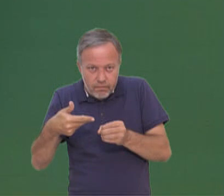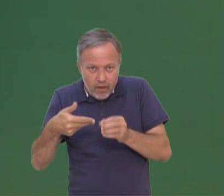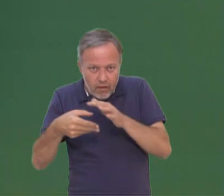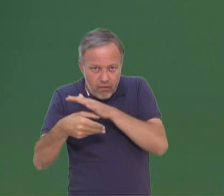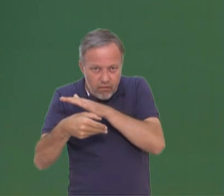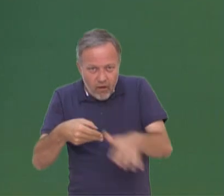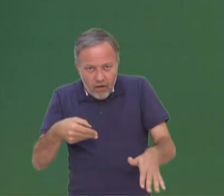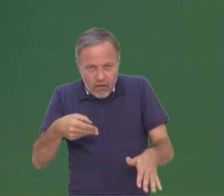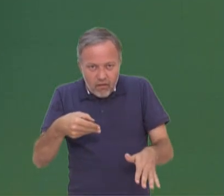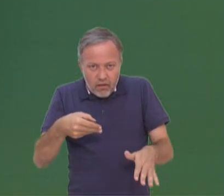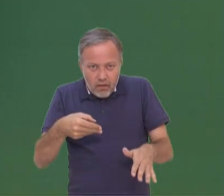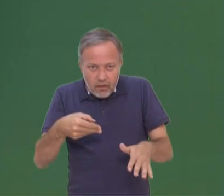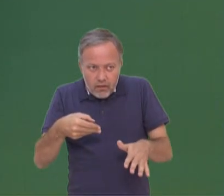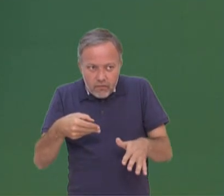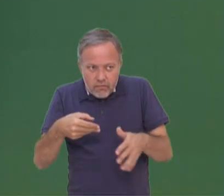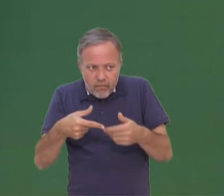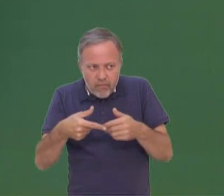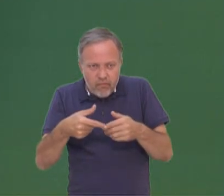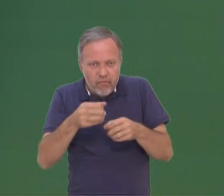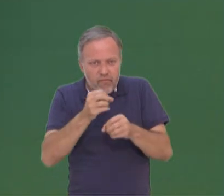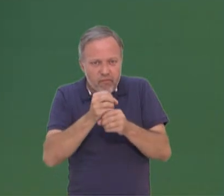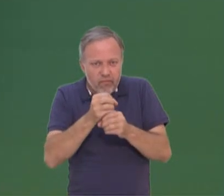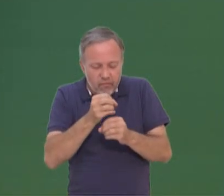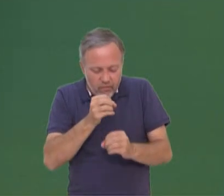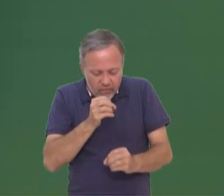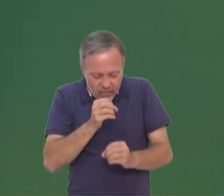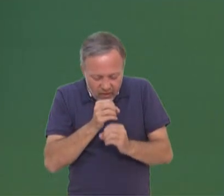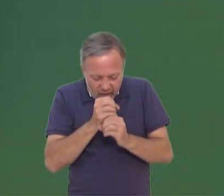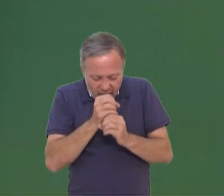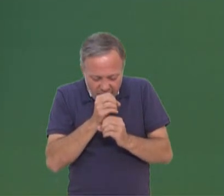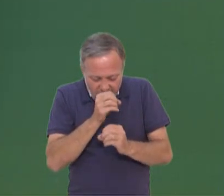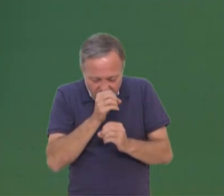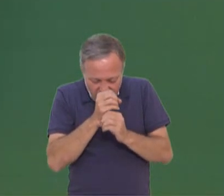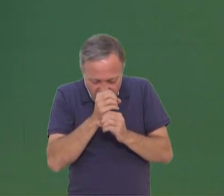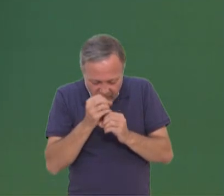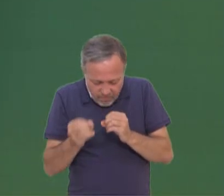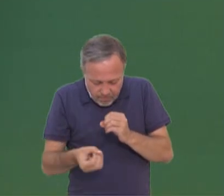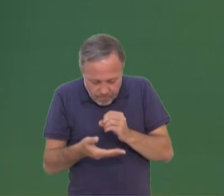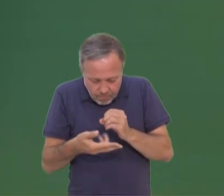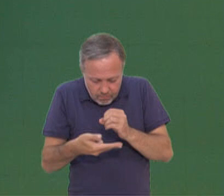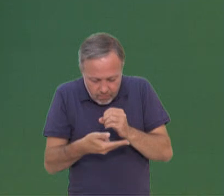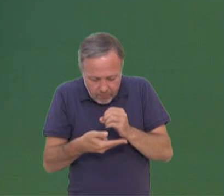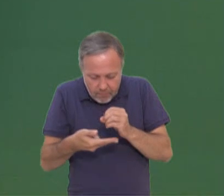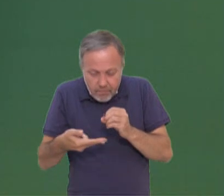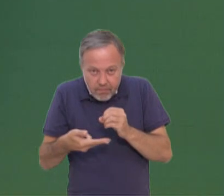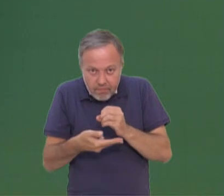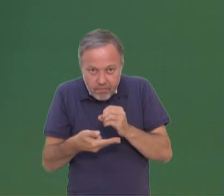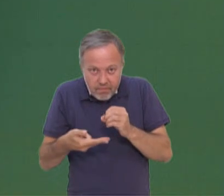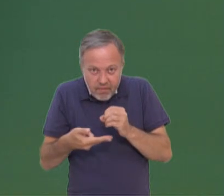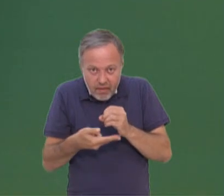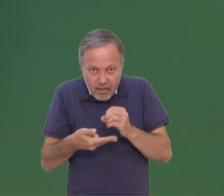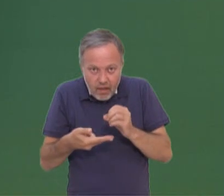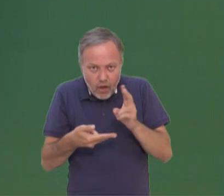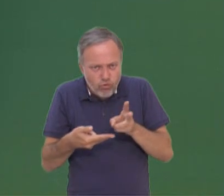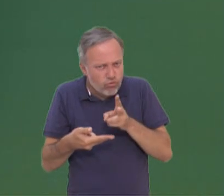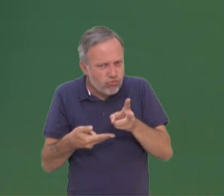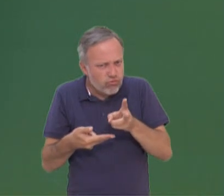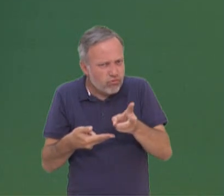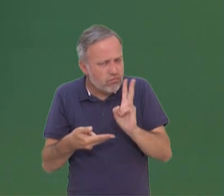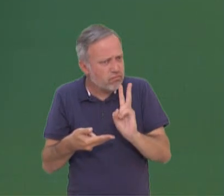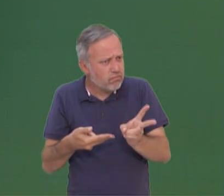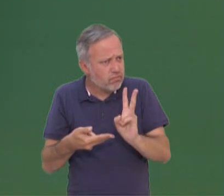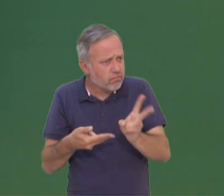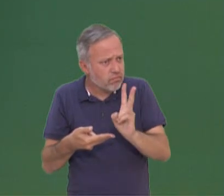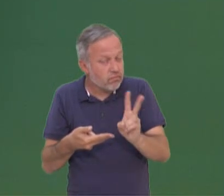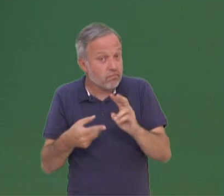amostra. Os eletrônicos, nossa, eu inviabilizo aquilo para viver por muitas gerações, né? Então,